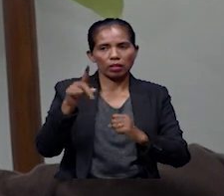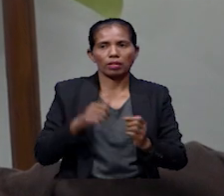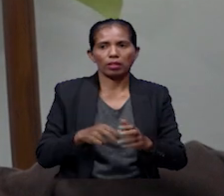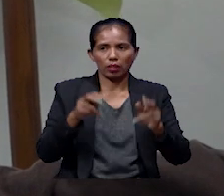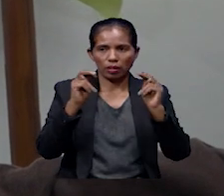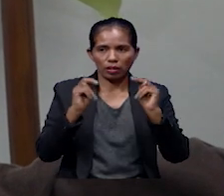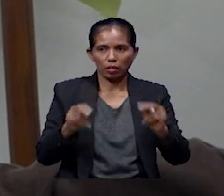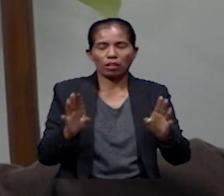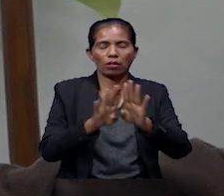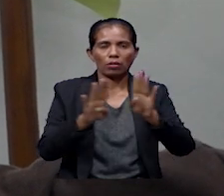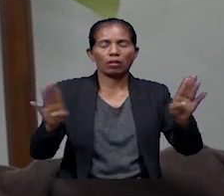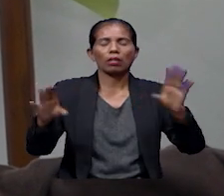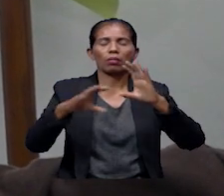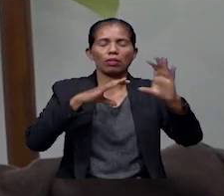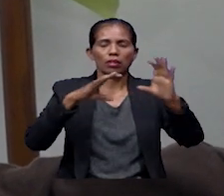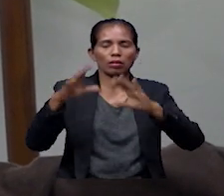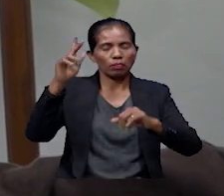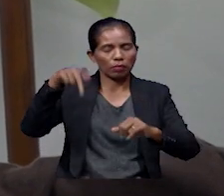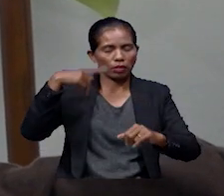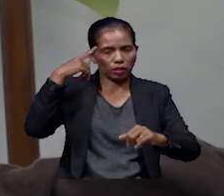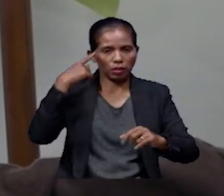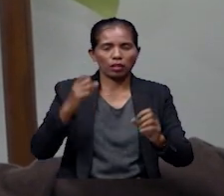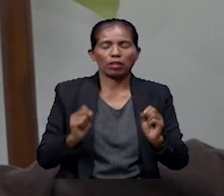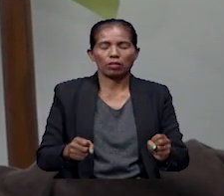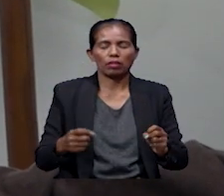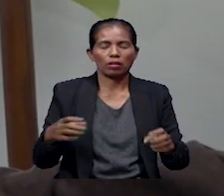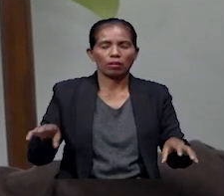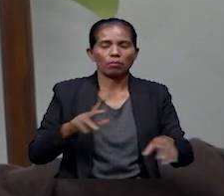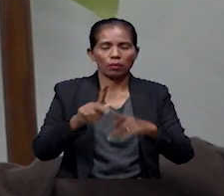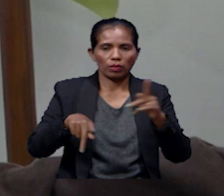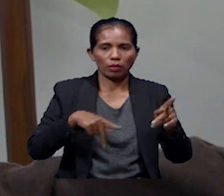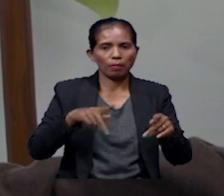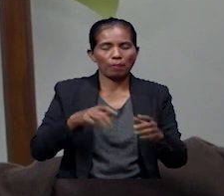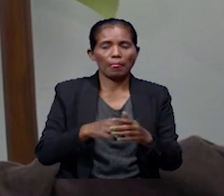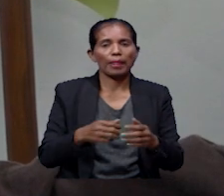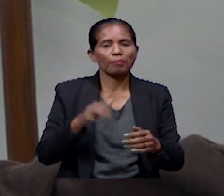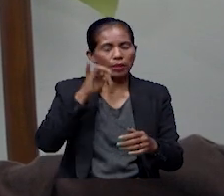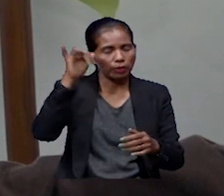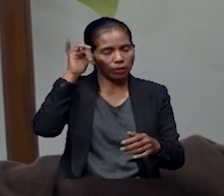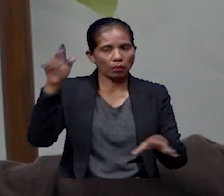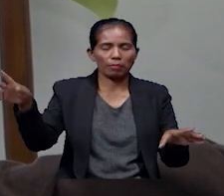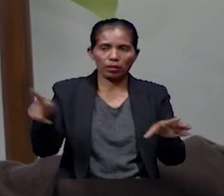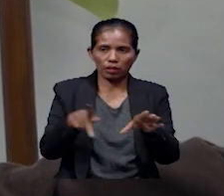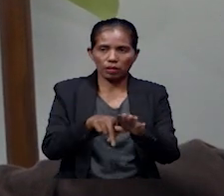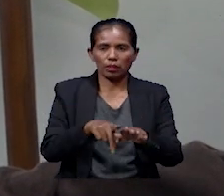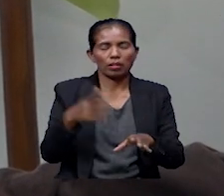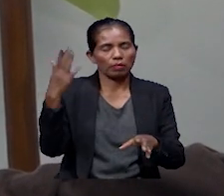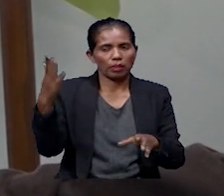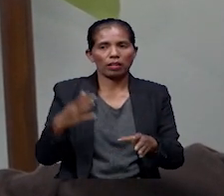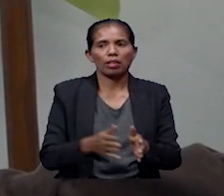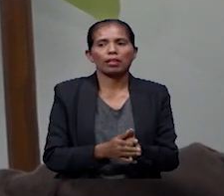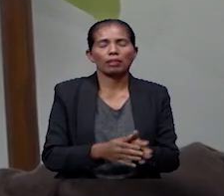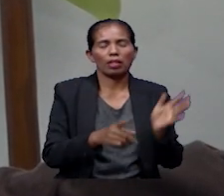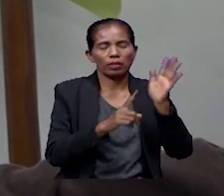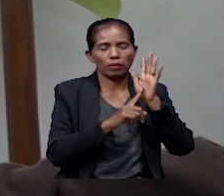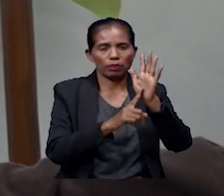que loke komunikasaun politika. Entre força política todo. Também da Neur, sei que a minha marca a presença. E na vá, estou expressa de